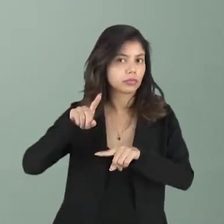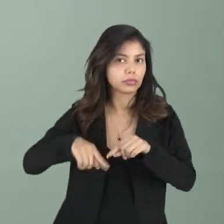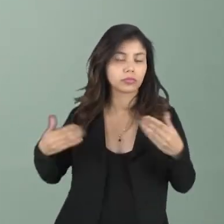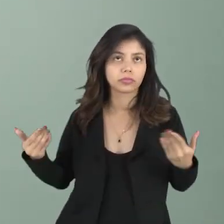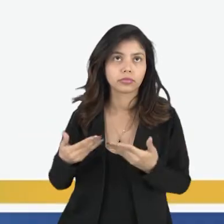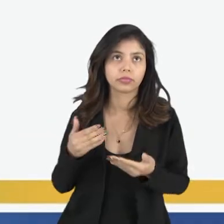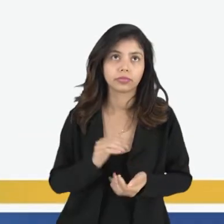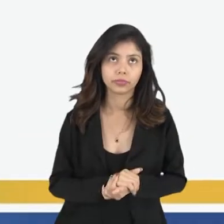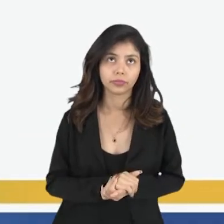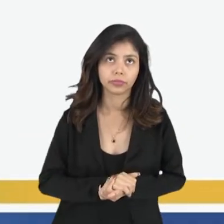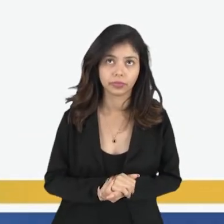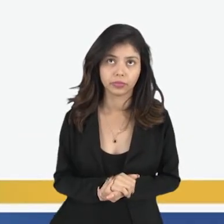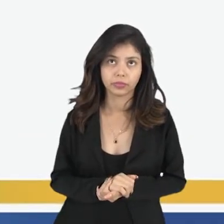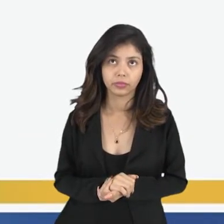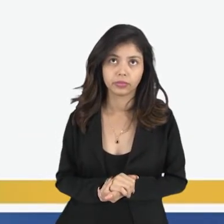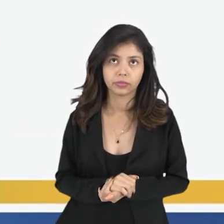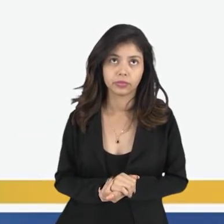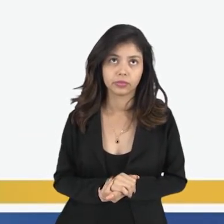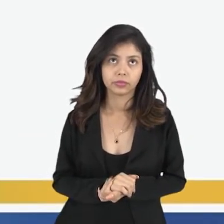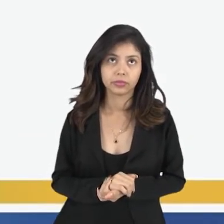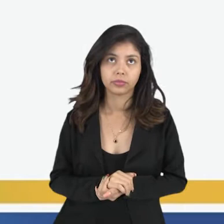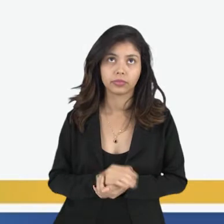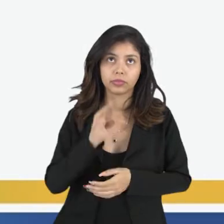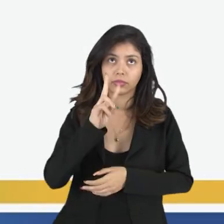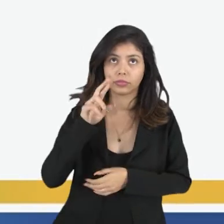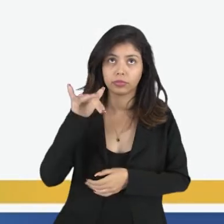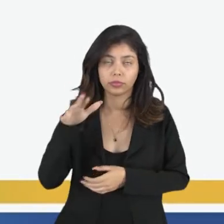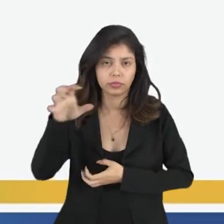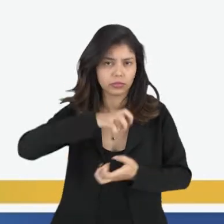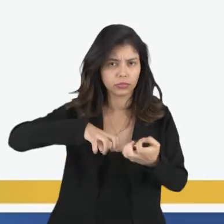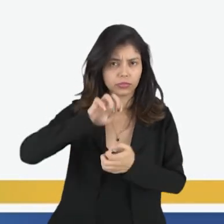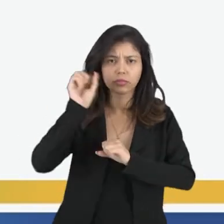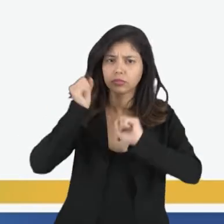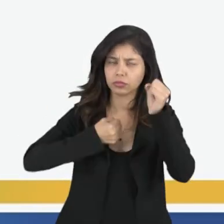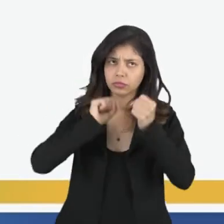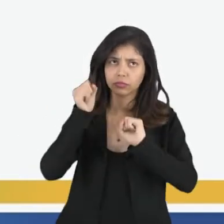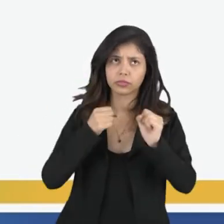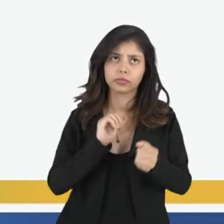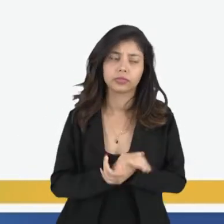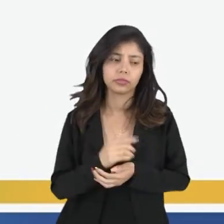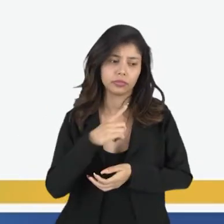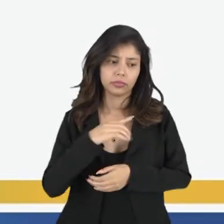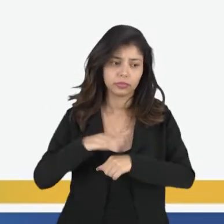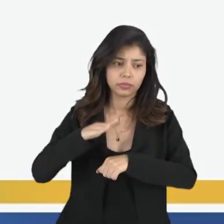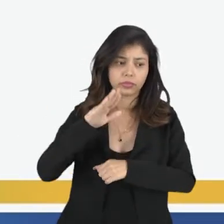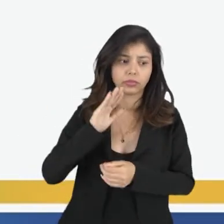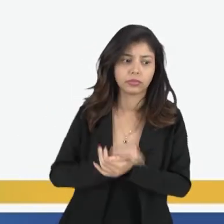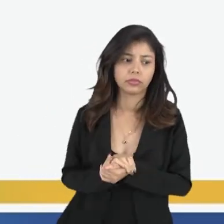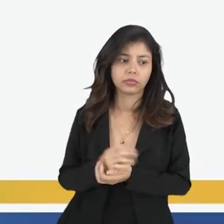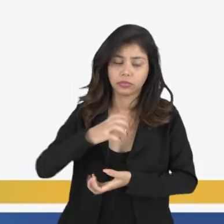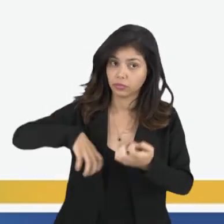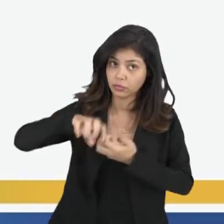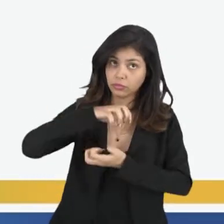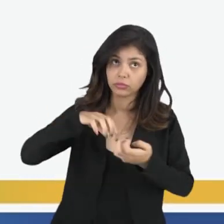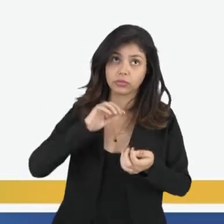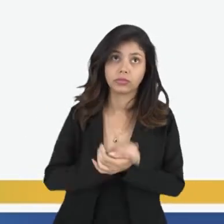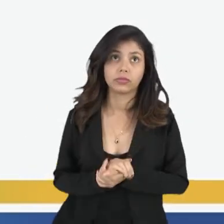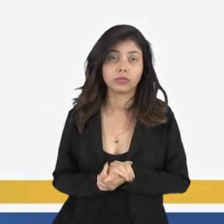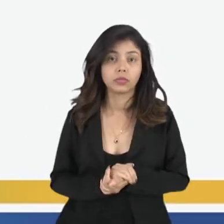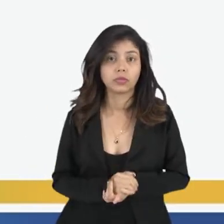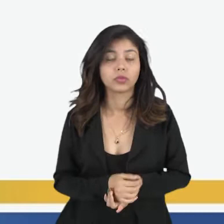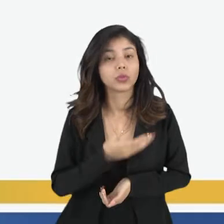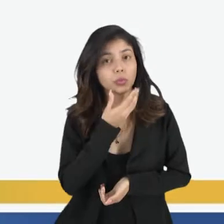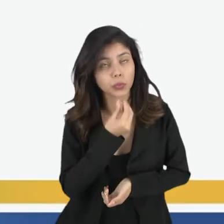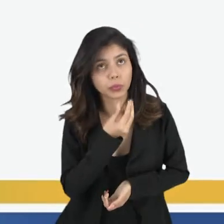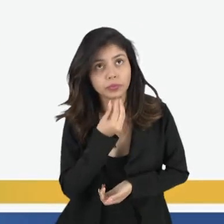material. Então a termodinâmica e a revolução industrial ela tem muito a ver com a evolução do